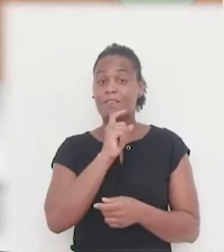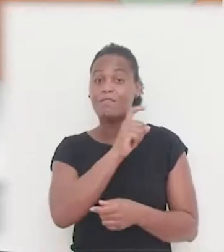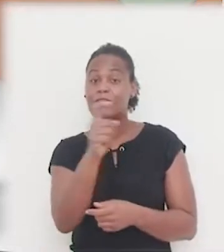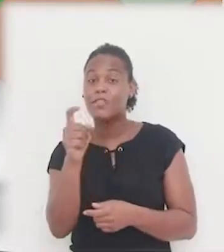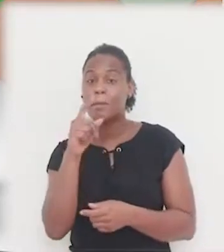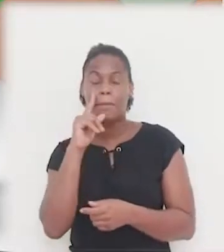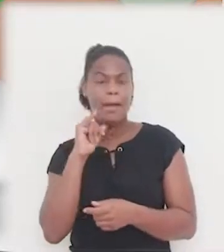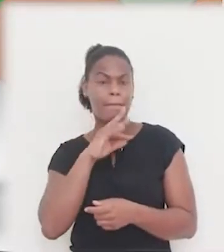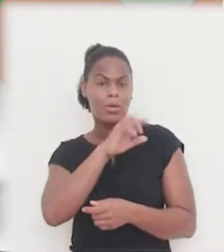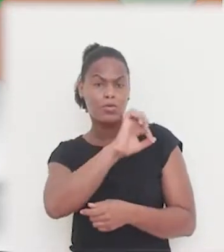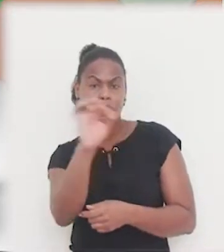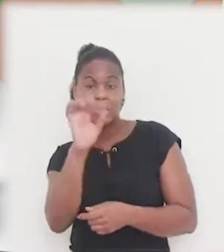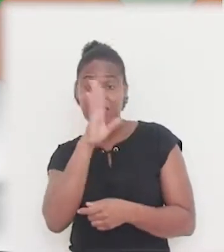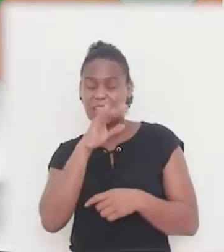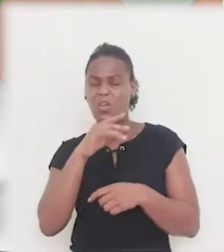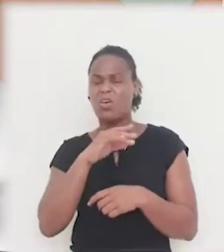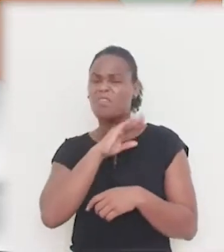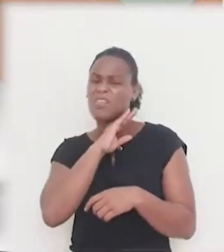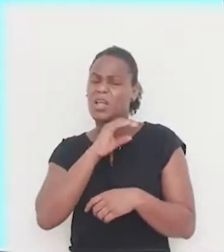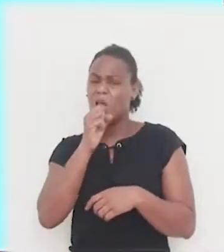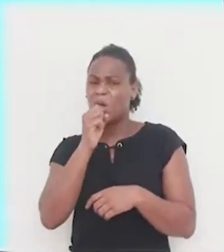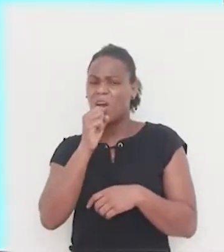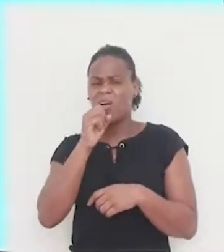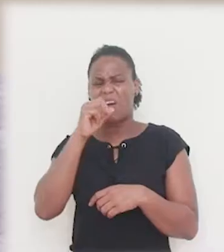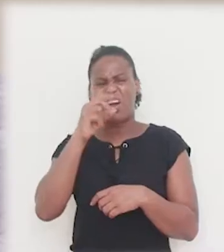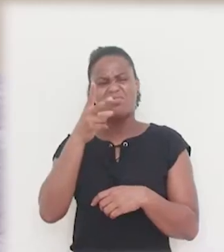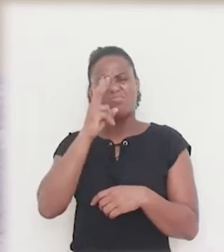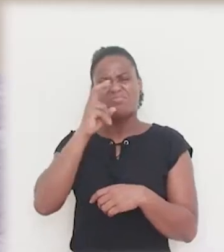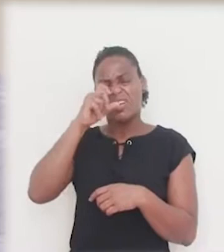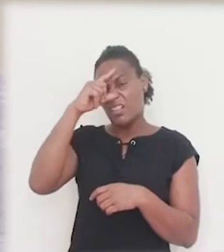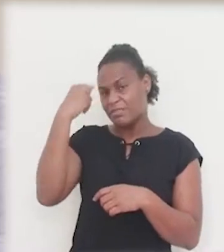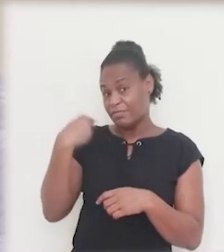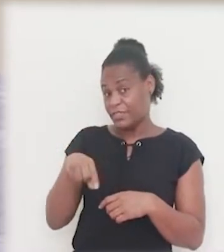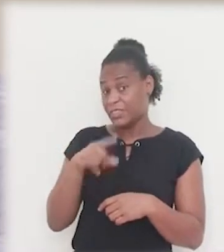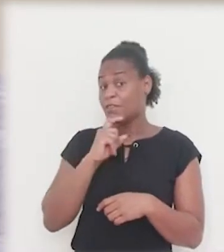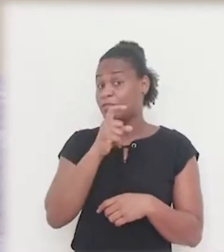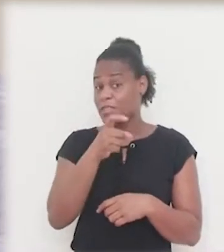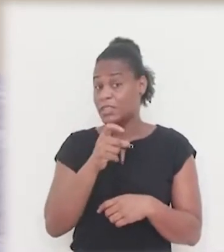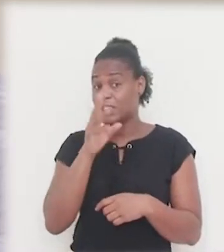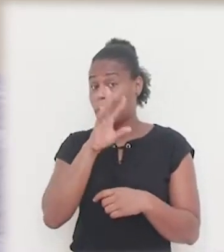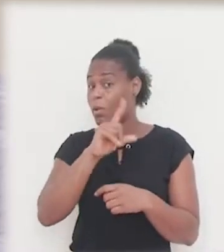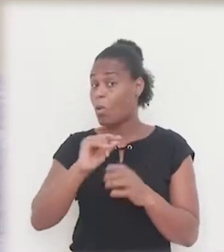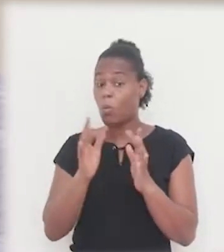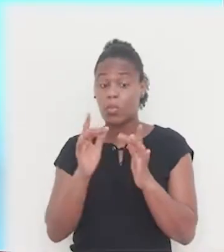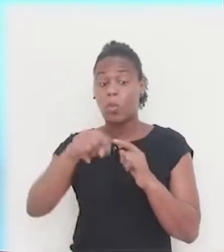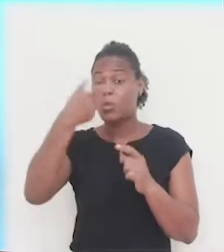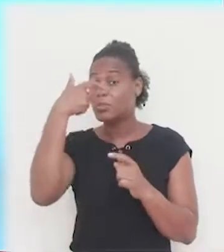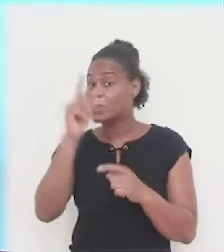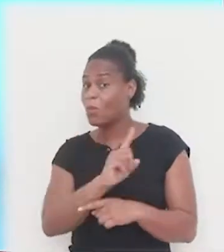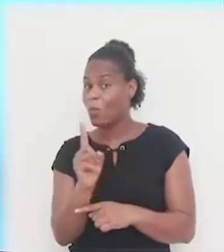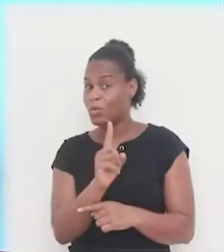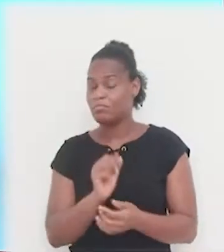tiver espero todos aqui ou dificuldade em respirar e evita o contato com outras pessoas